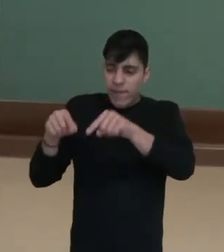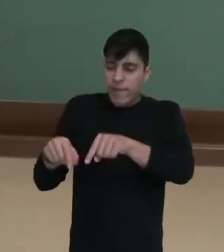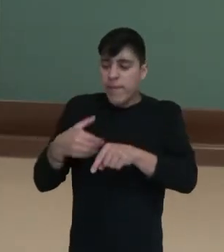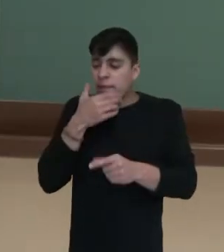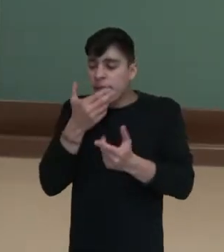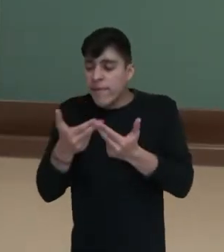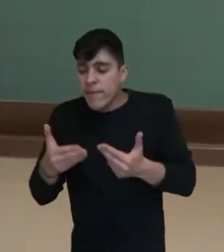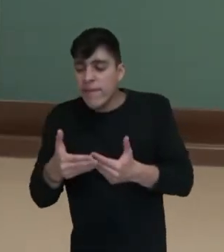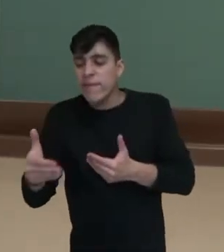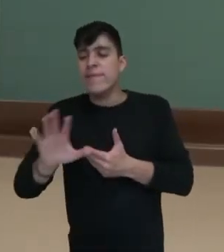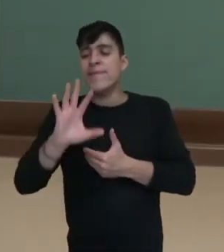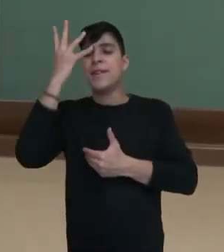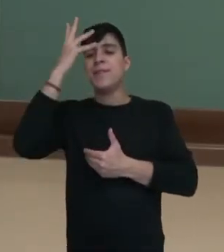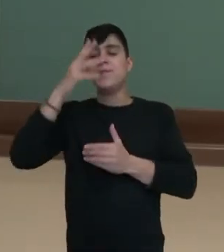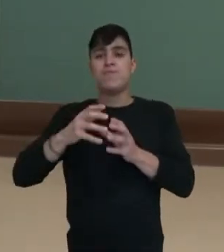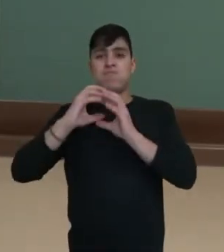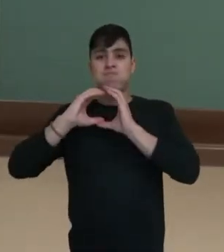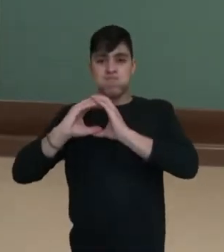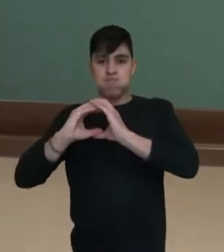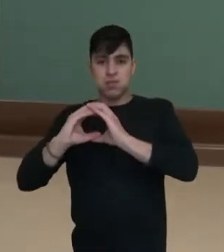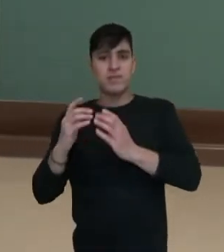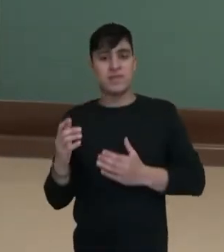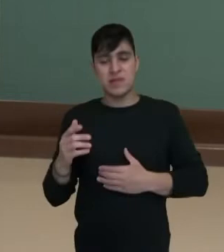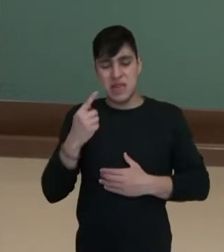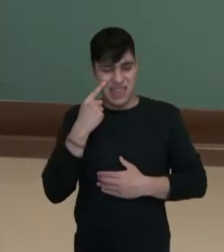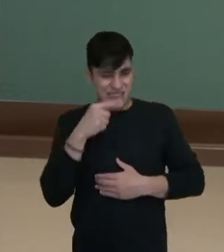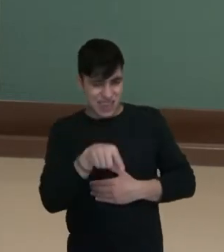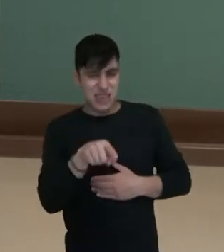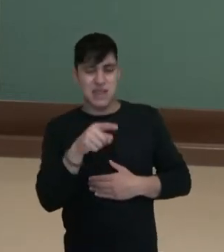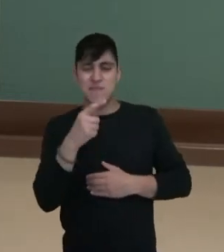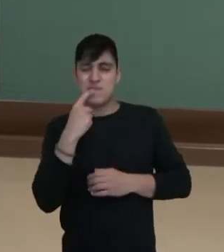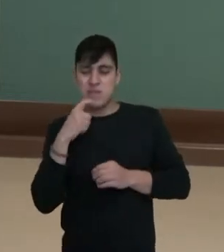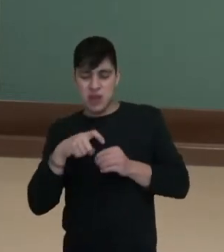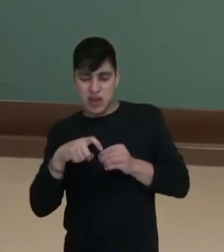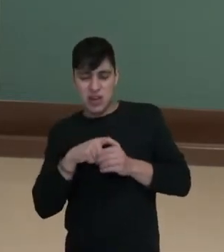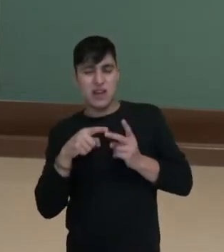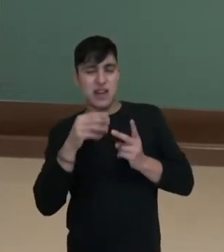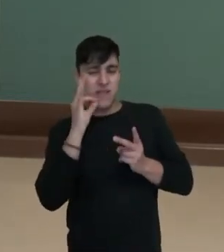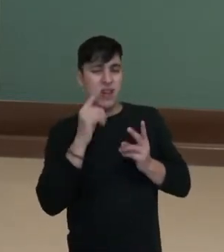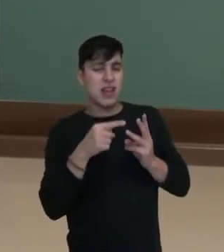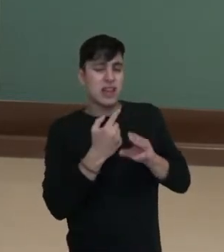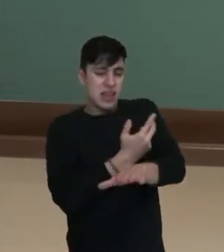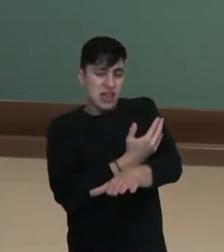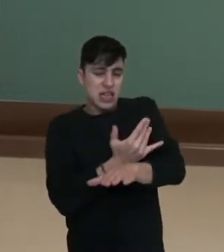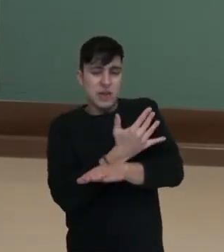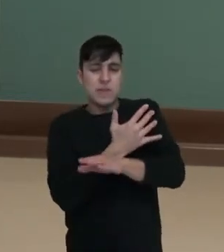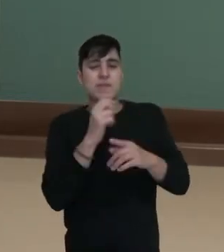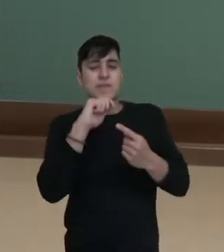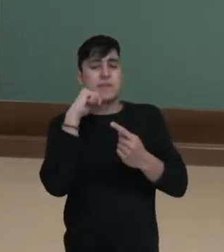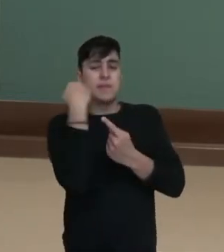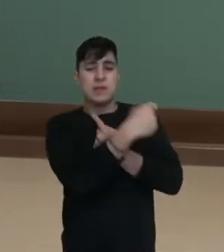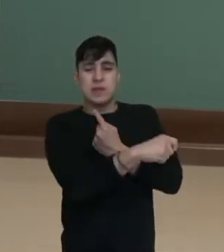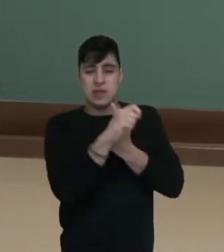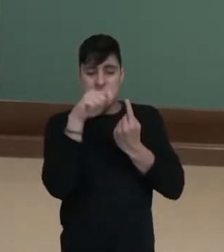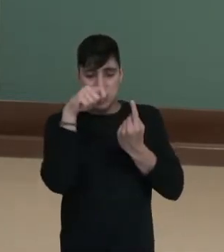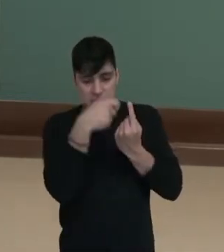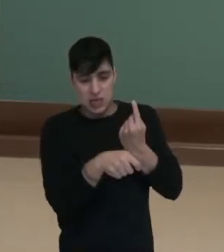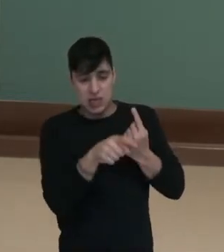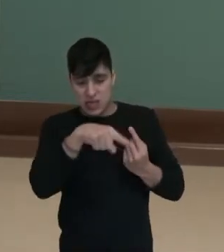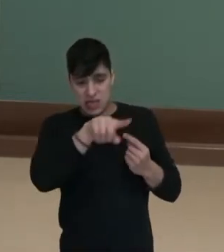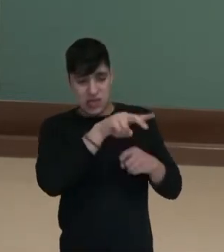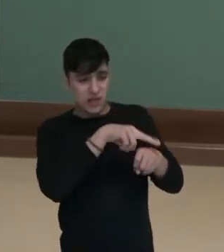maior. Então a gente acontece nos morangos, no trigo, no café, banana, né? São produtos que são